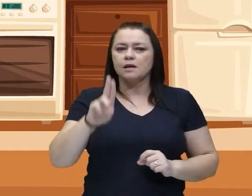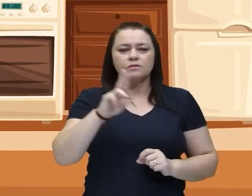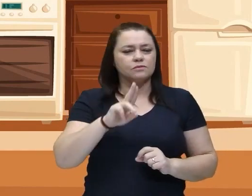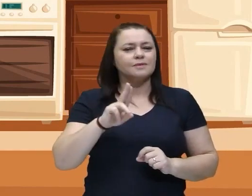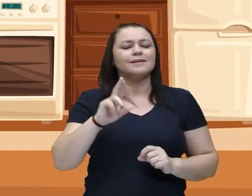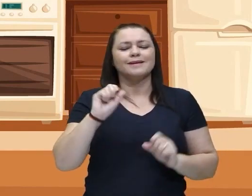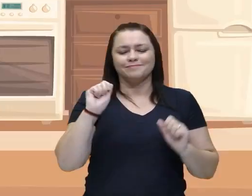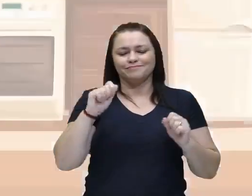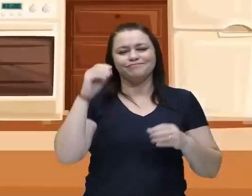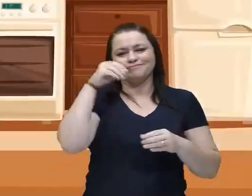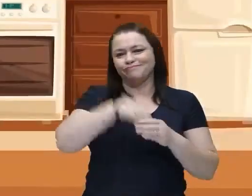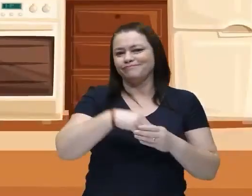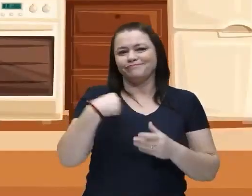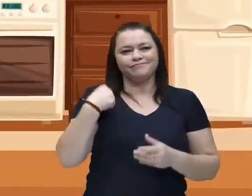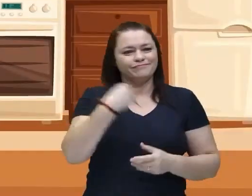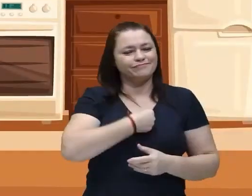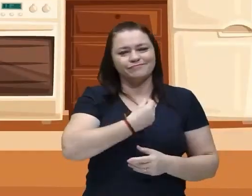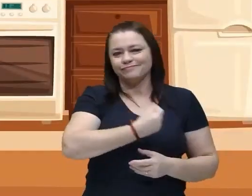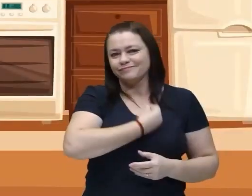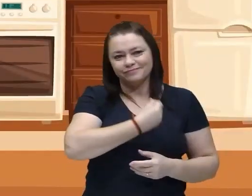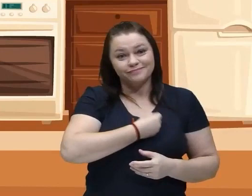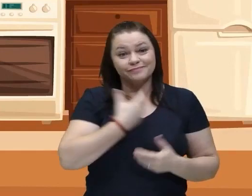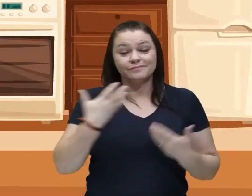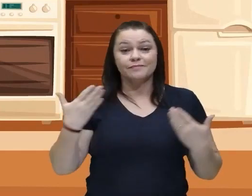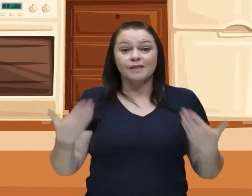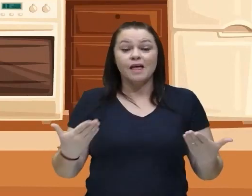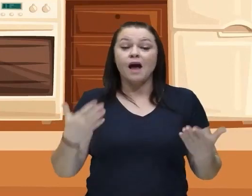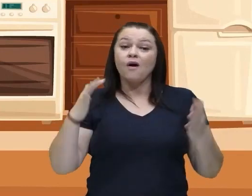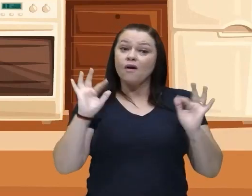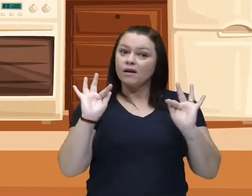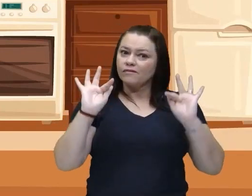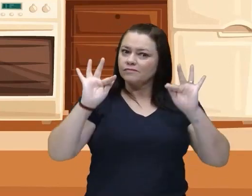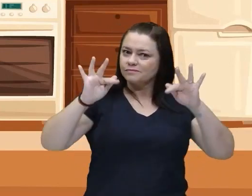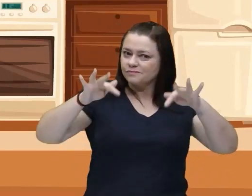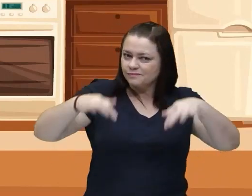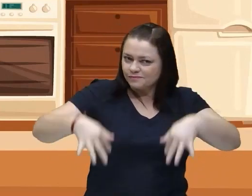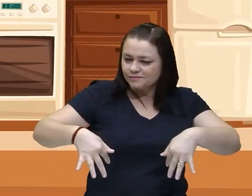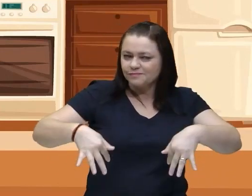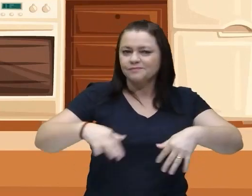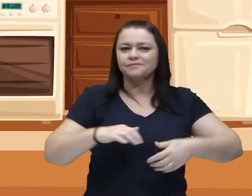nossa vida. Então, vamos agora para nossas considerações finais.